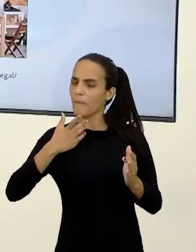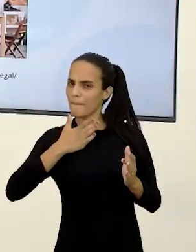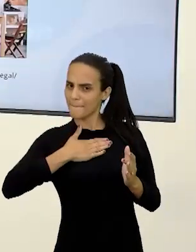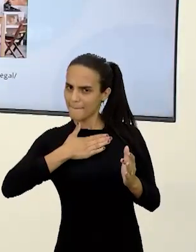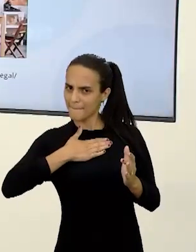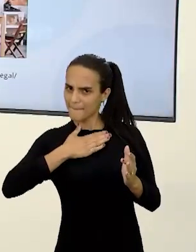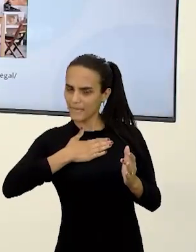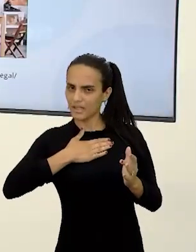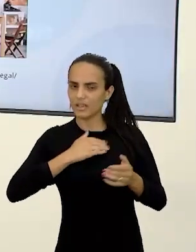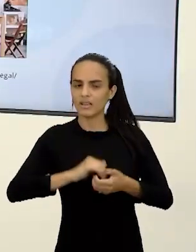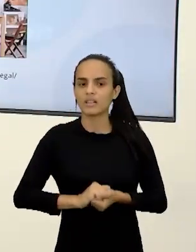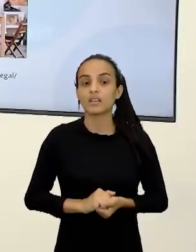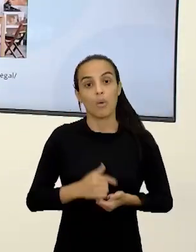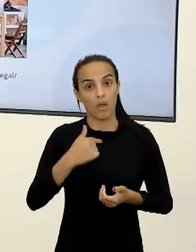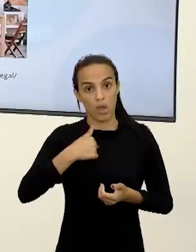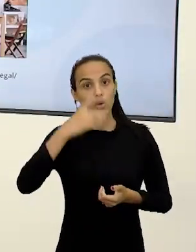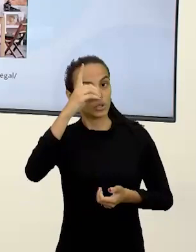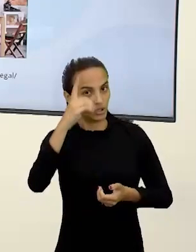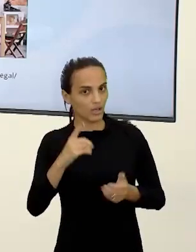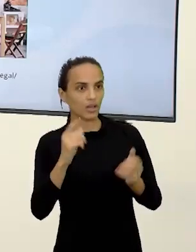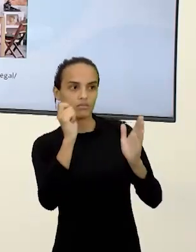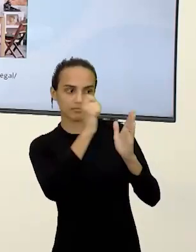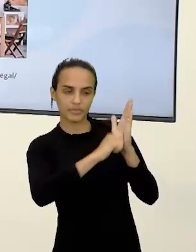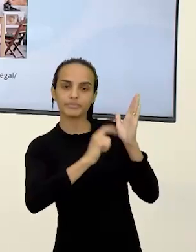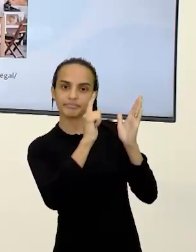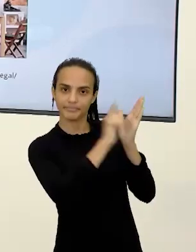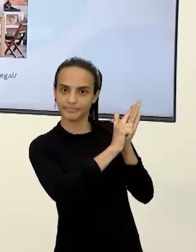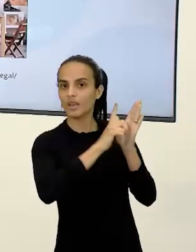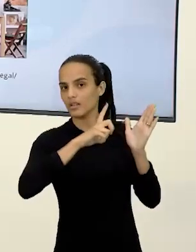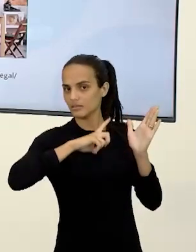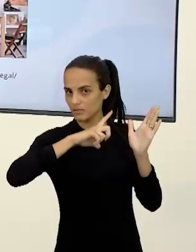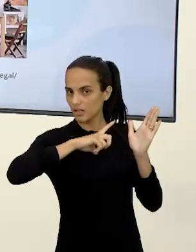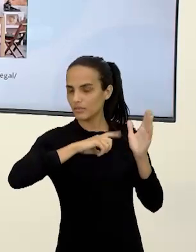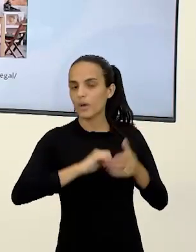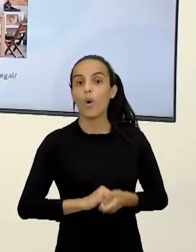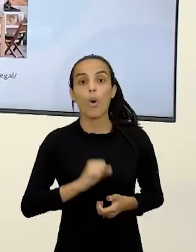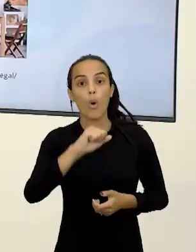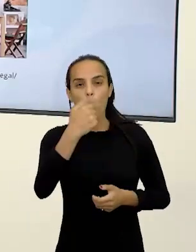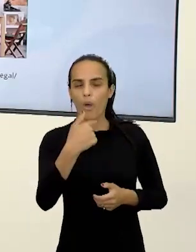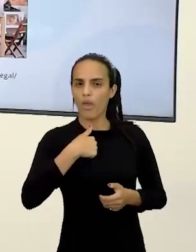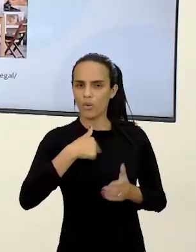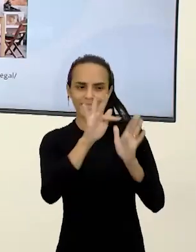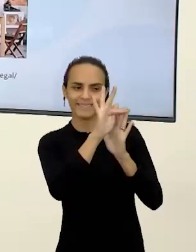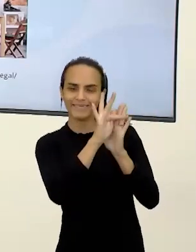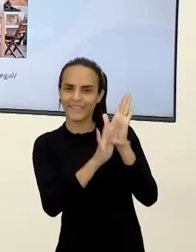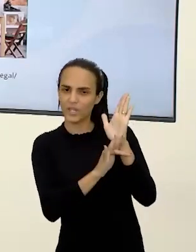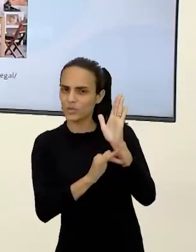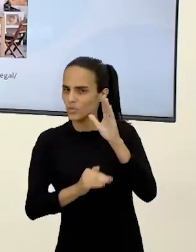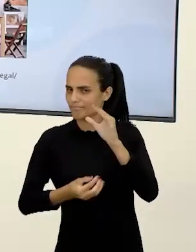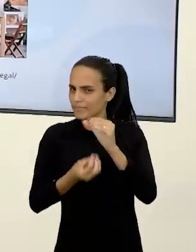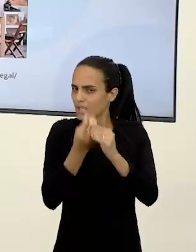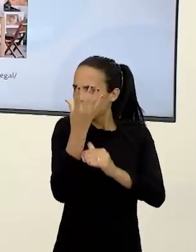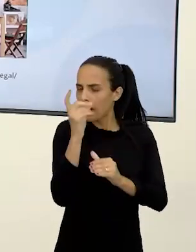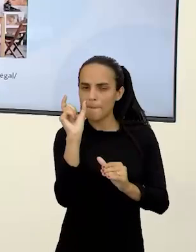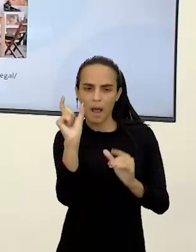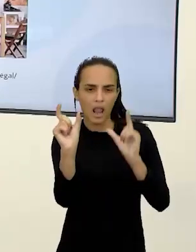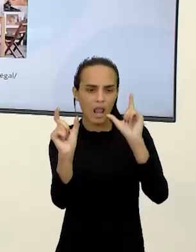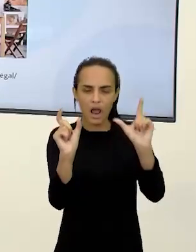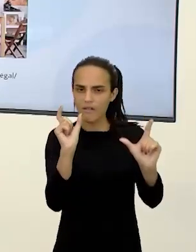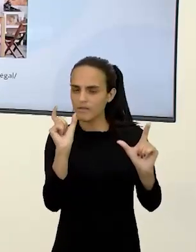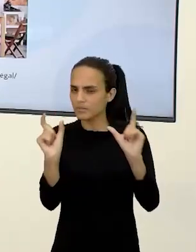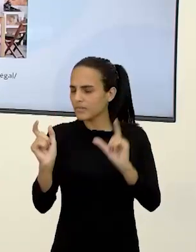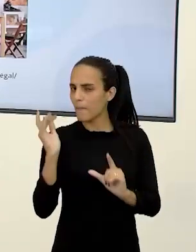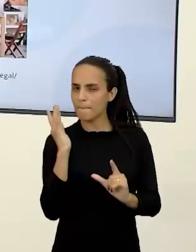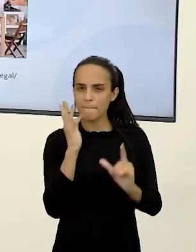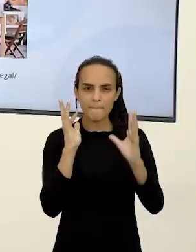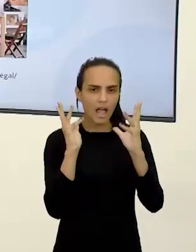Então, eu tenho direito autoral sobre ela. Eu fiz um texto belíssimo. Escrevi ali palavras, nossa, que